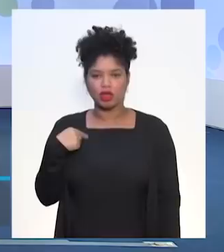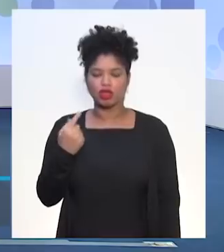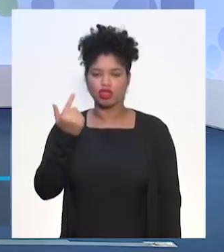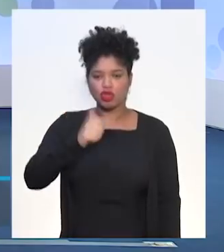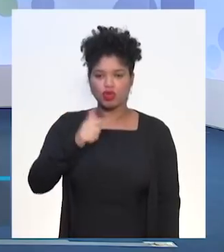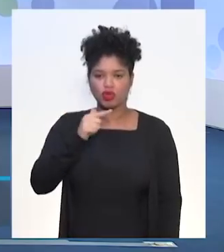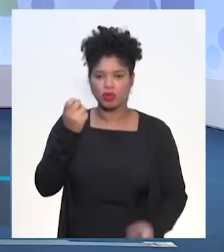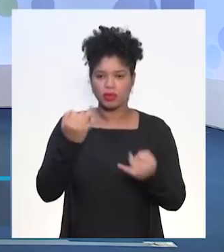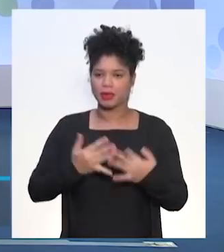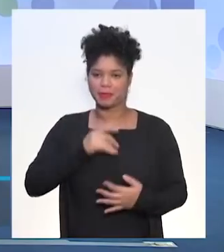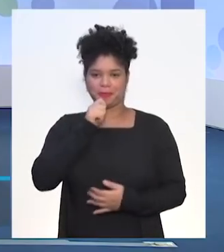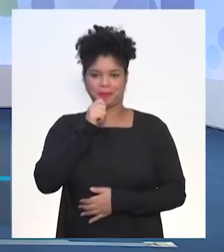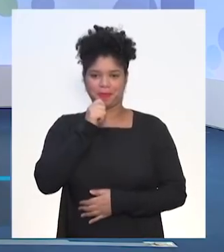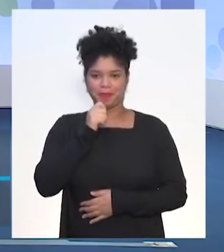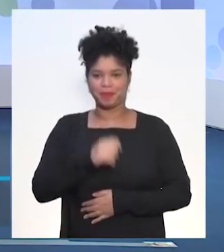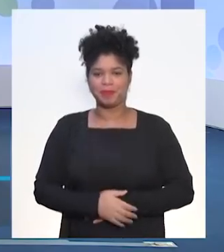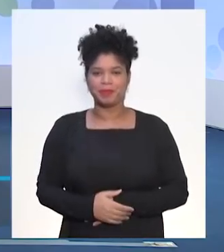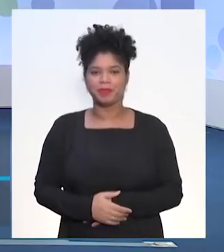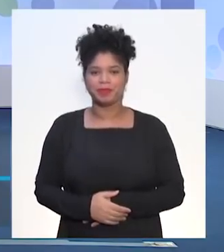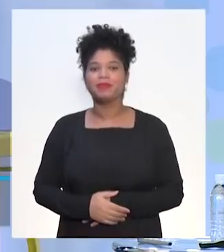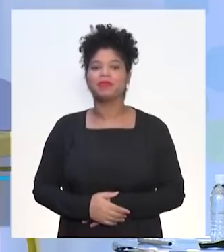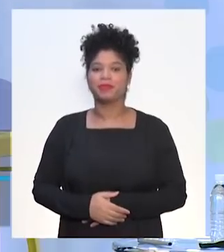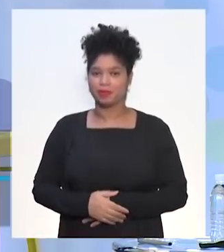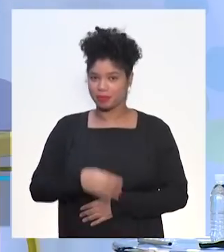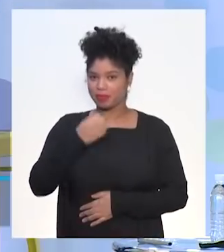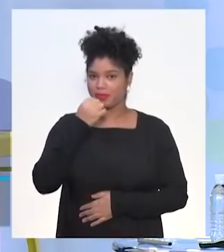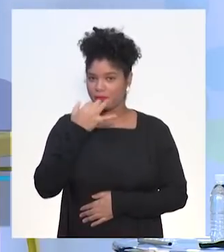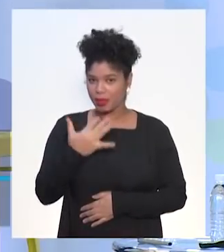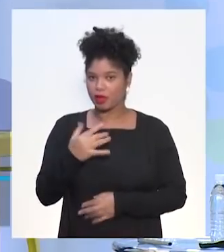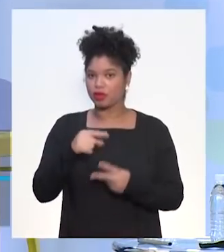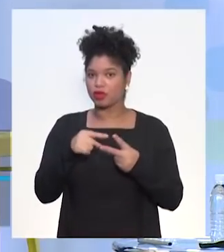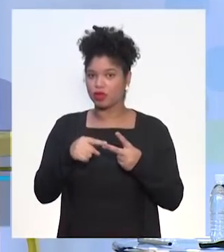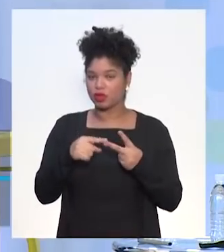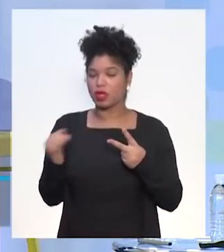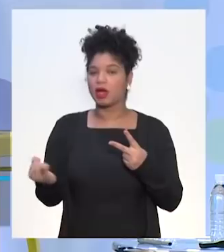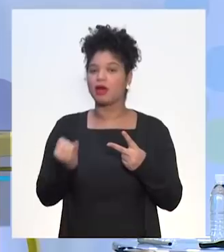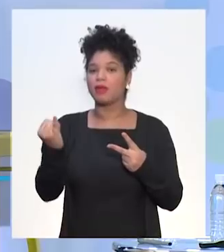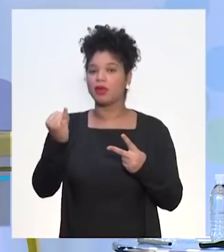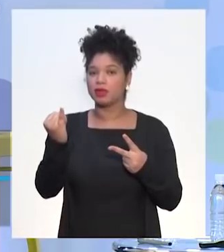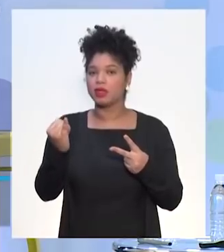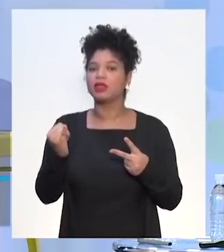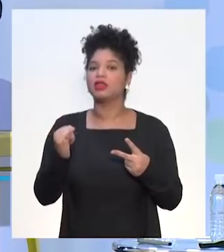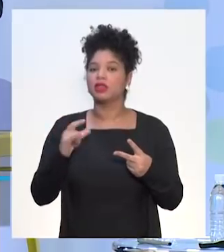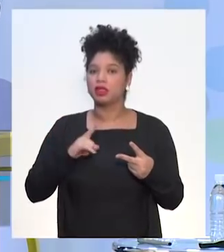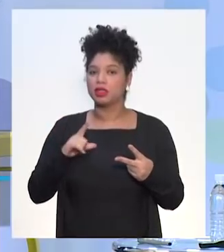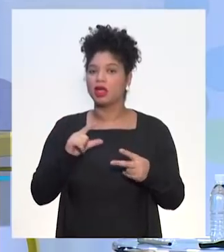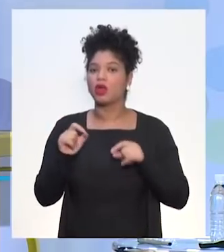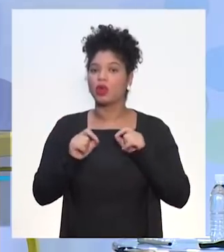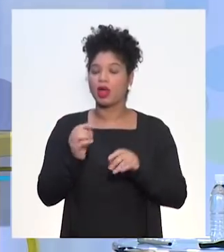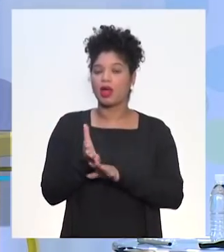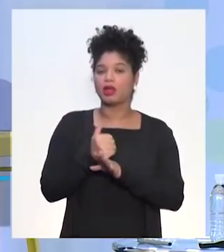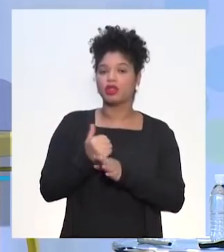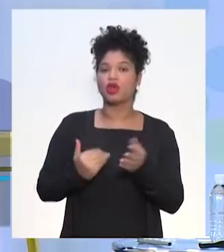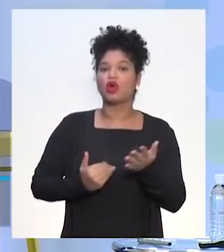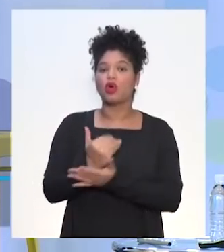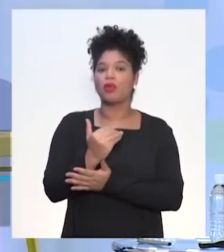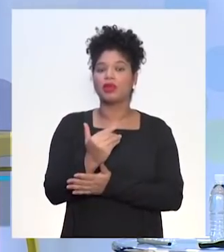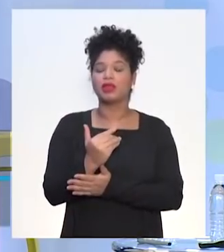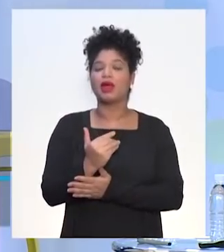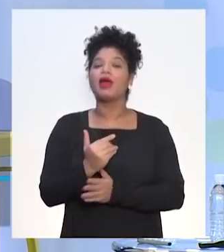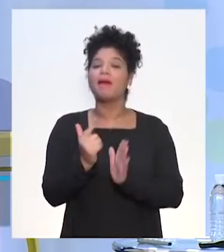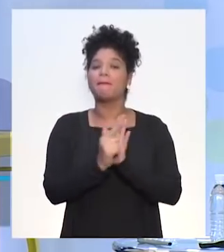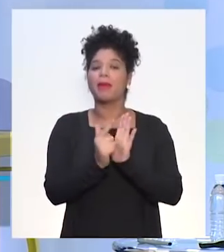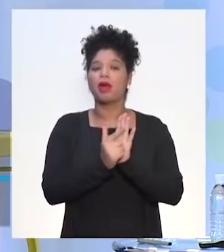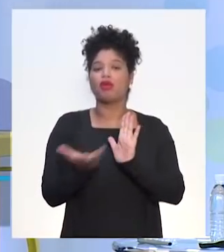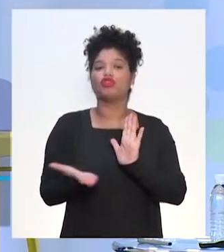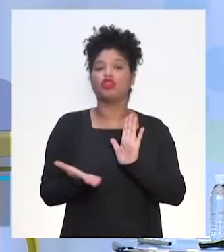mais. Muito bem. Dois adendos aqui que eu acho extremamente necessário antes da gente passar para a pauta da aula. O